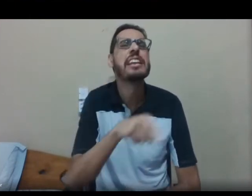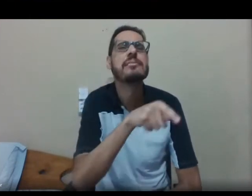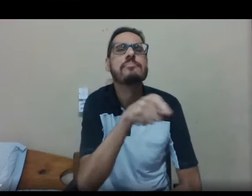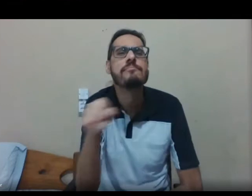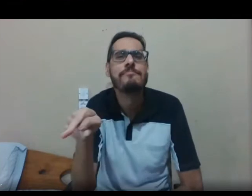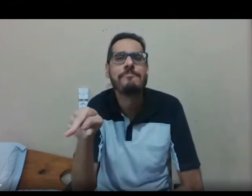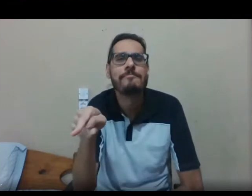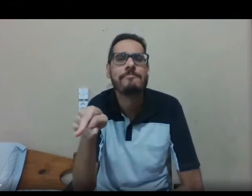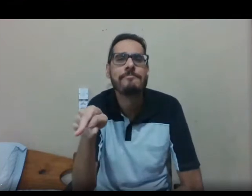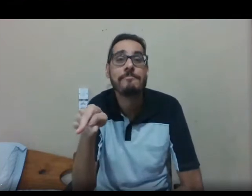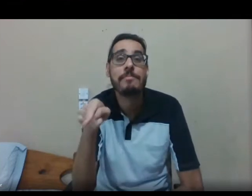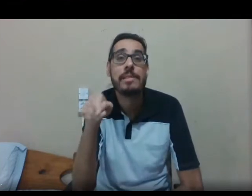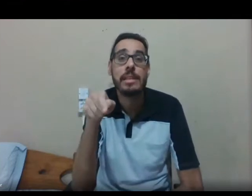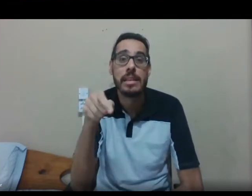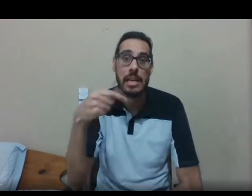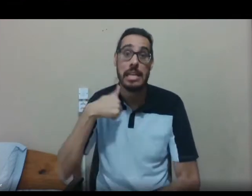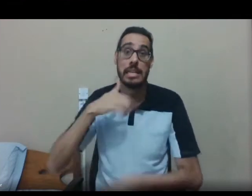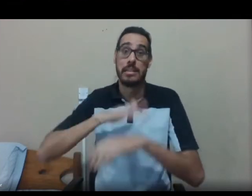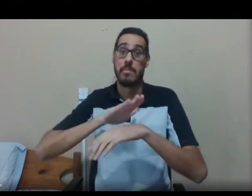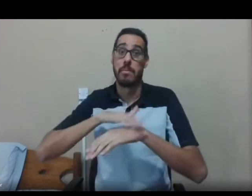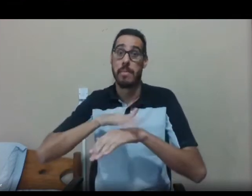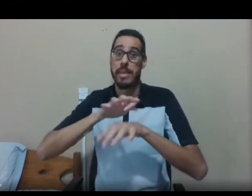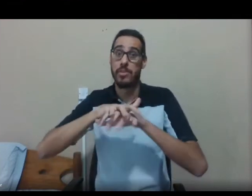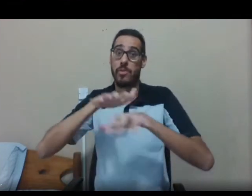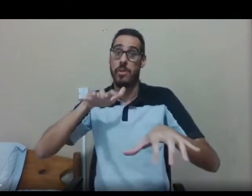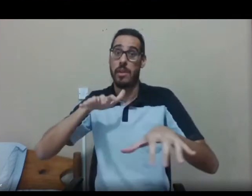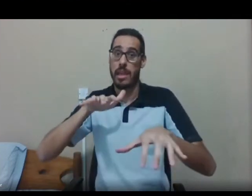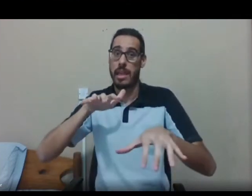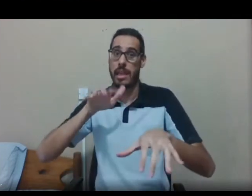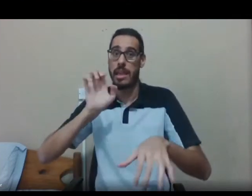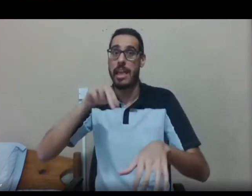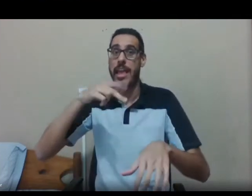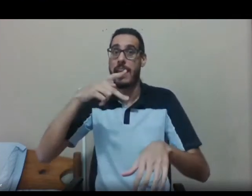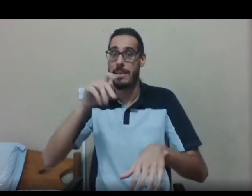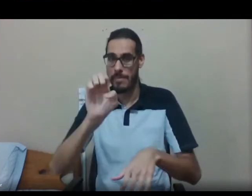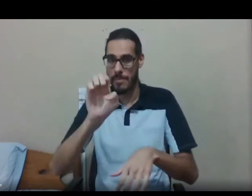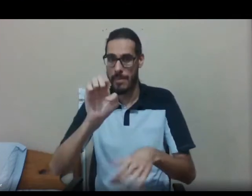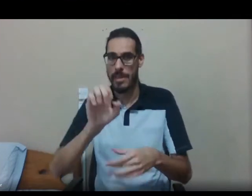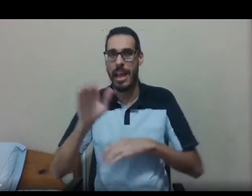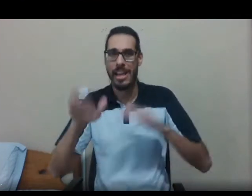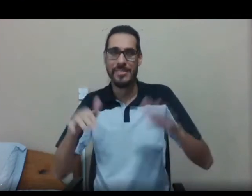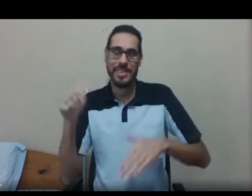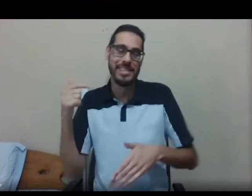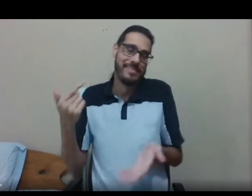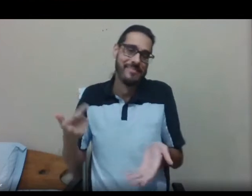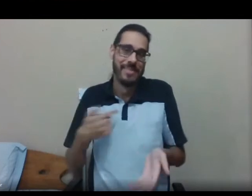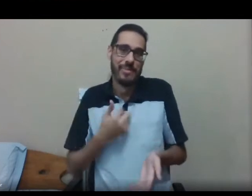esse momento de diálogo, de aproximação, porque tem, por detrás daqui, tem pessoas